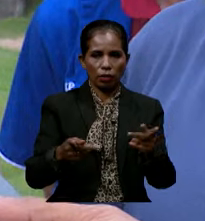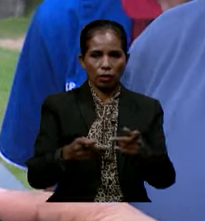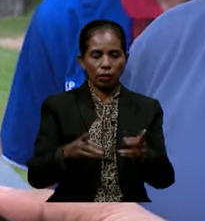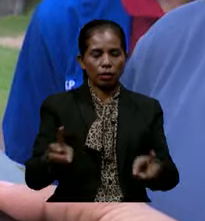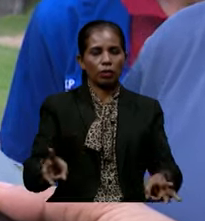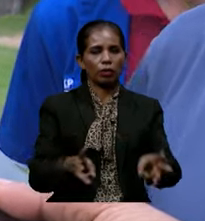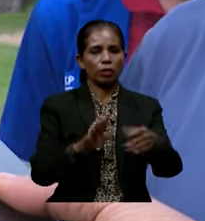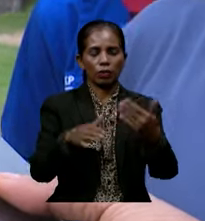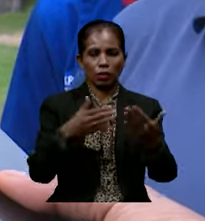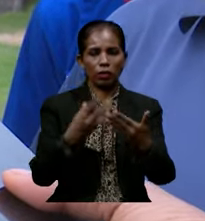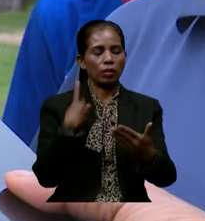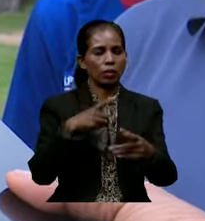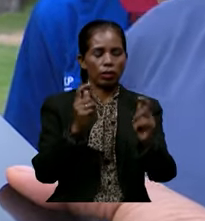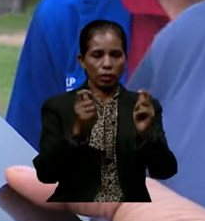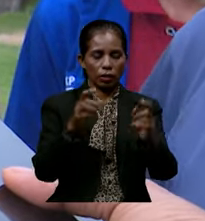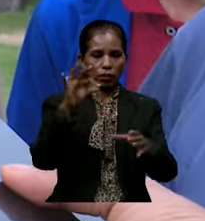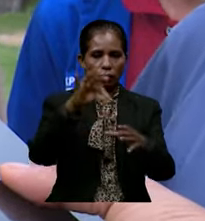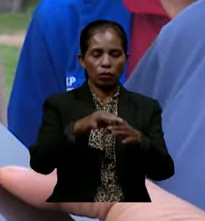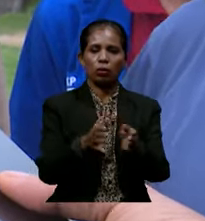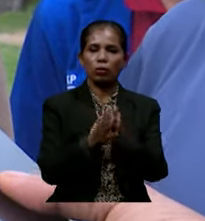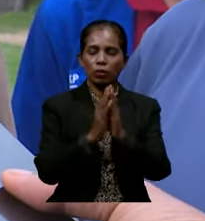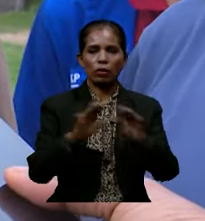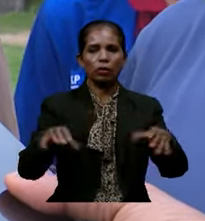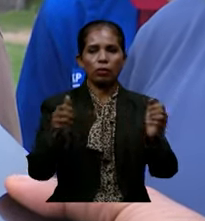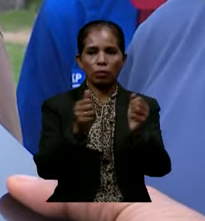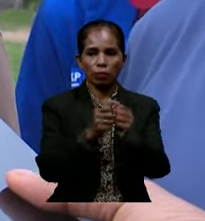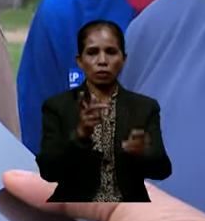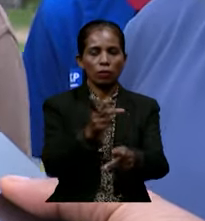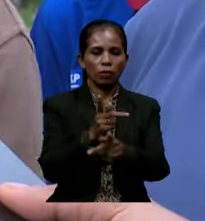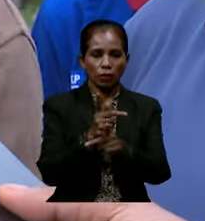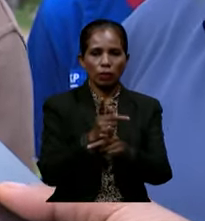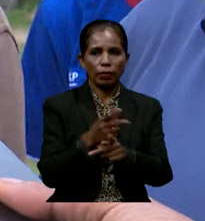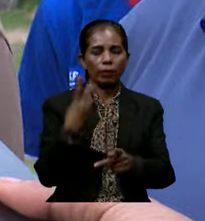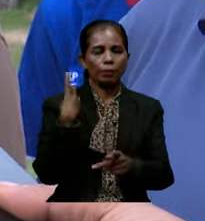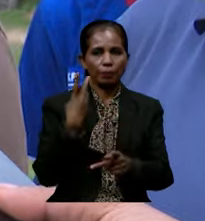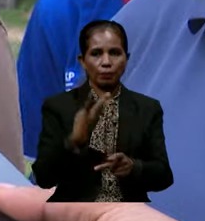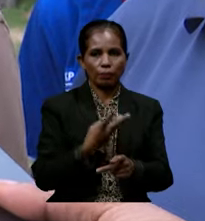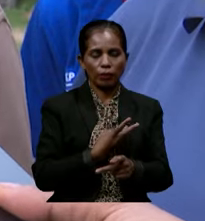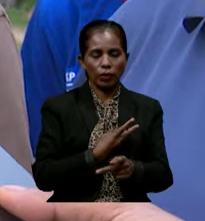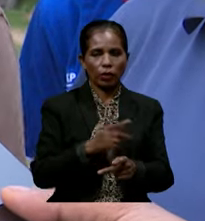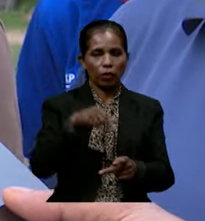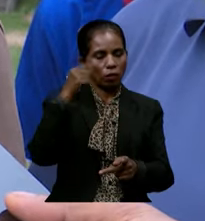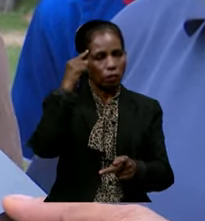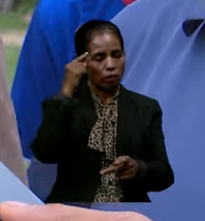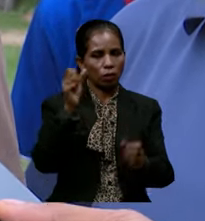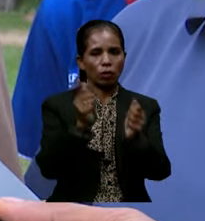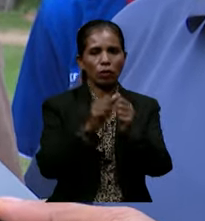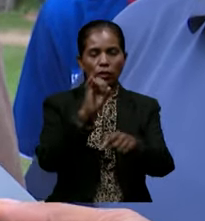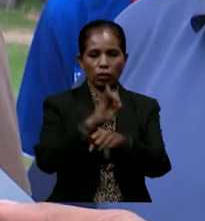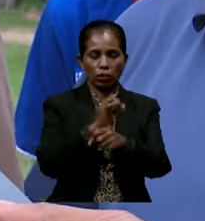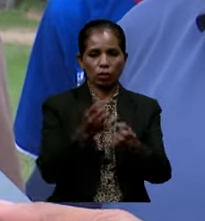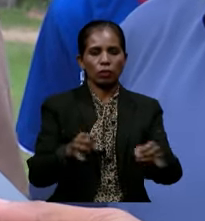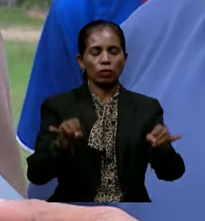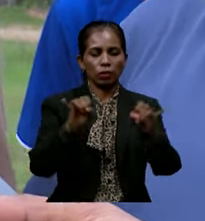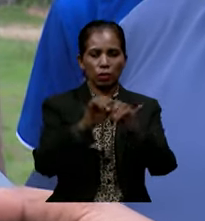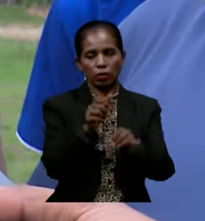nini sera, e tenta para cuidar outro, mas vê russo a população de cuida. E tá governo, ou igreja, ou instituição sira